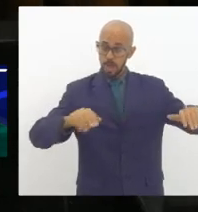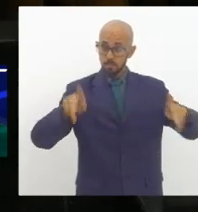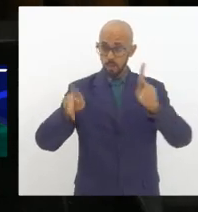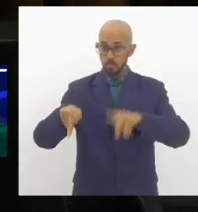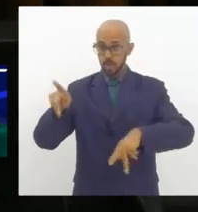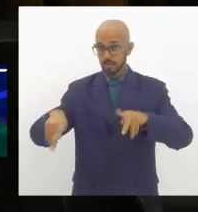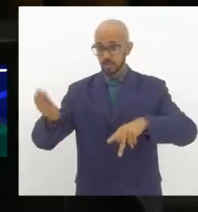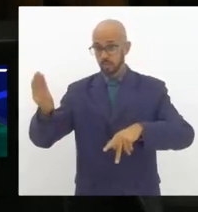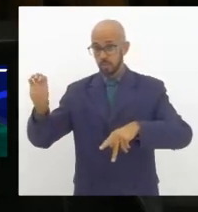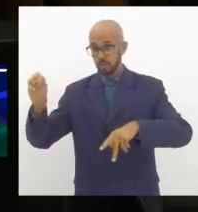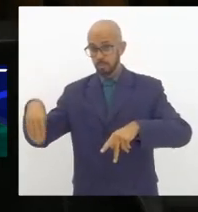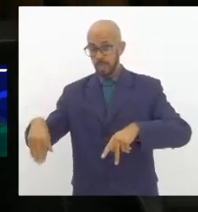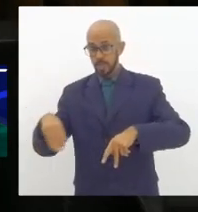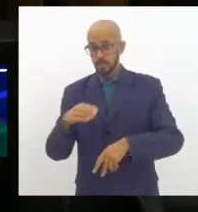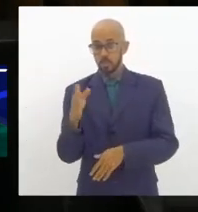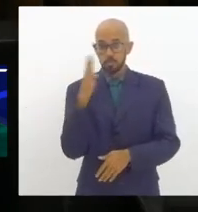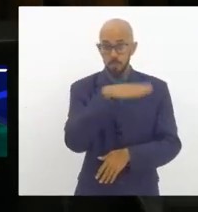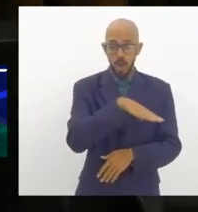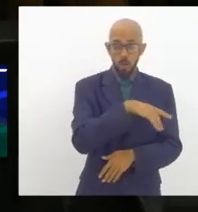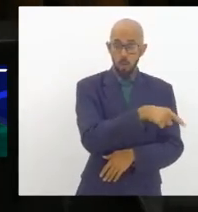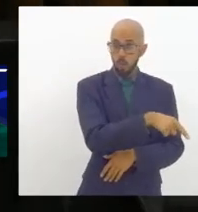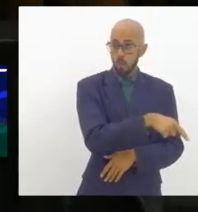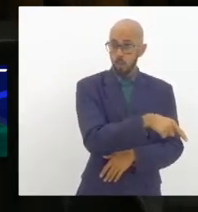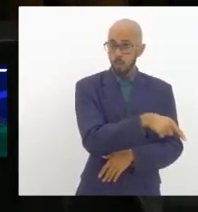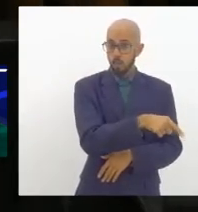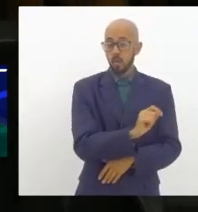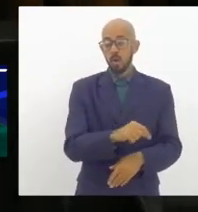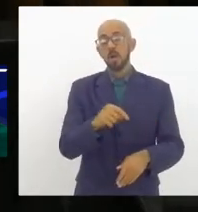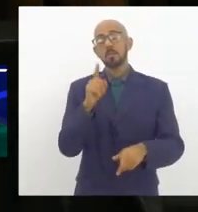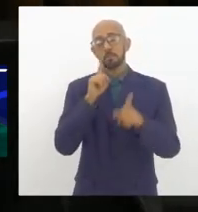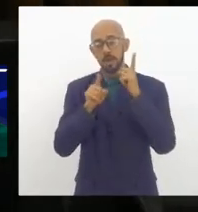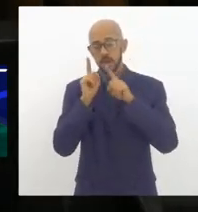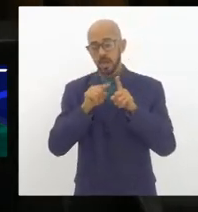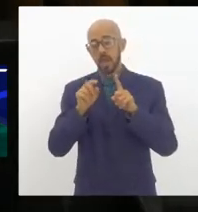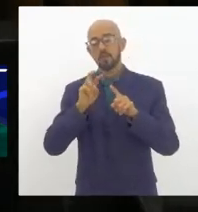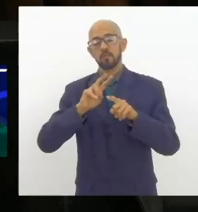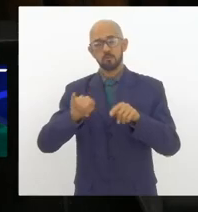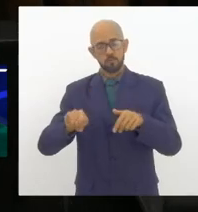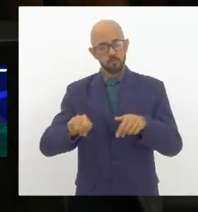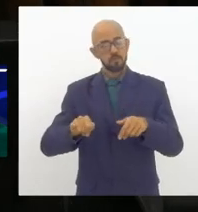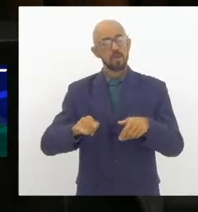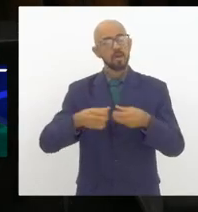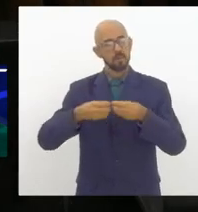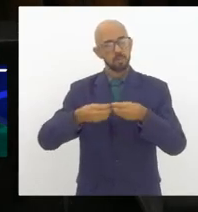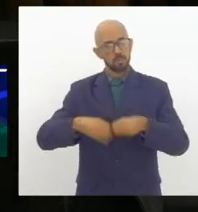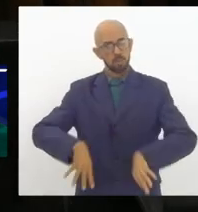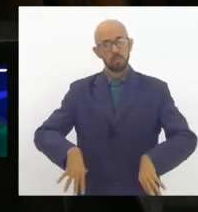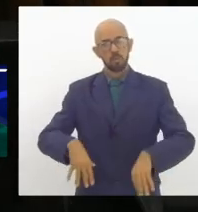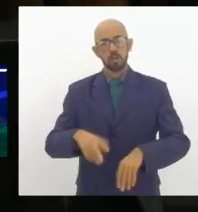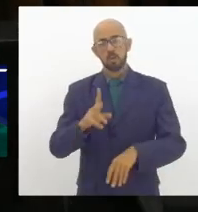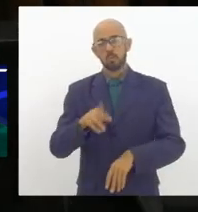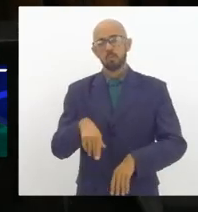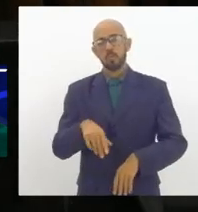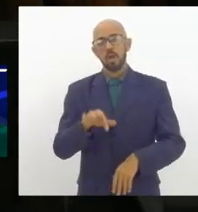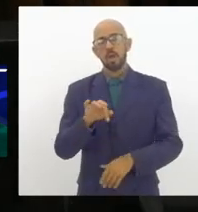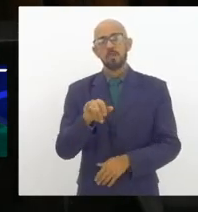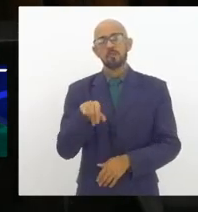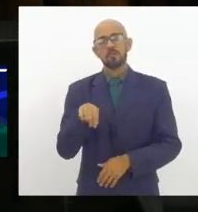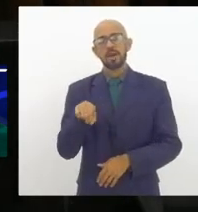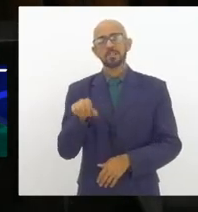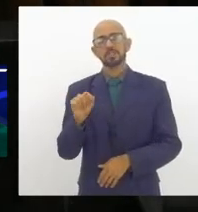população de bens de vagabundo em Maricá vai virar uma faixa de gaza até